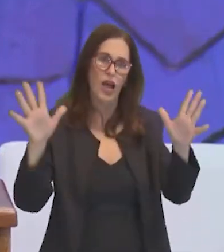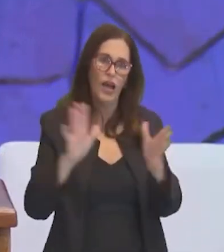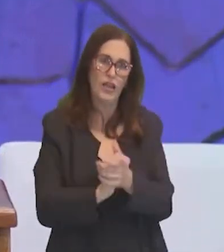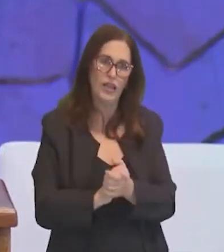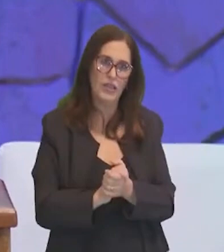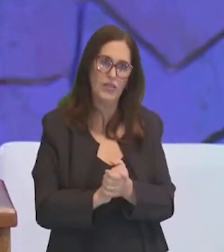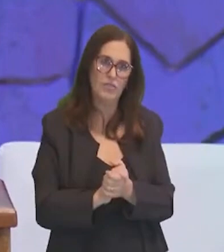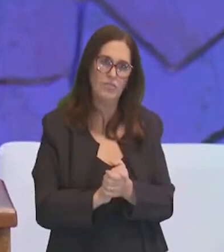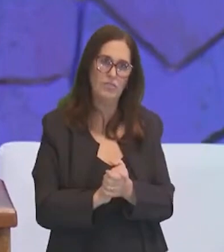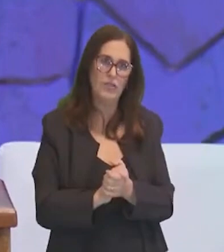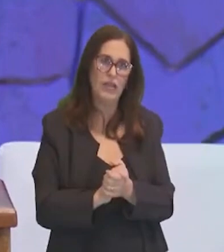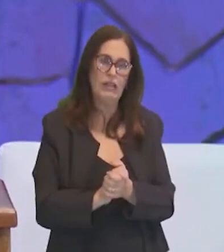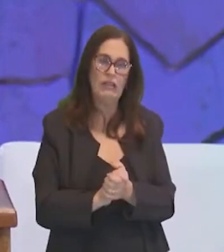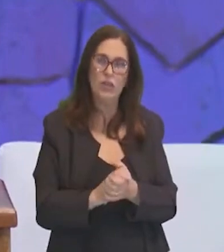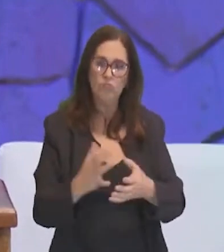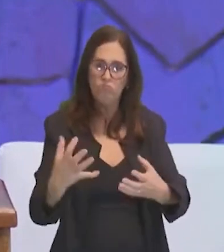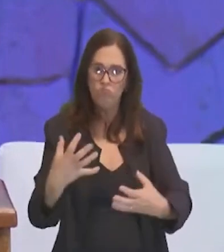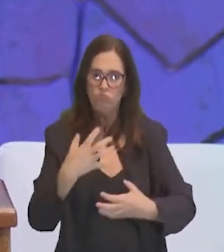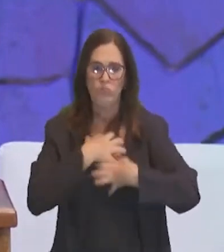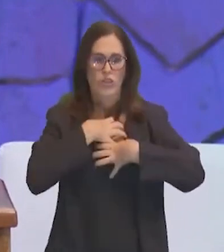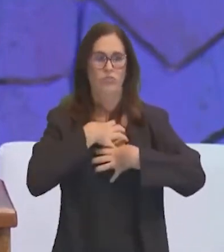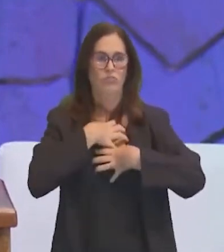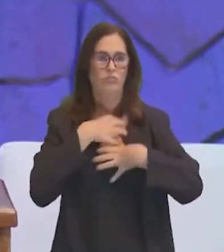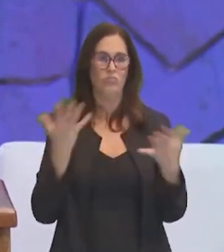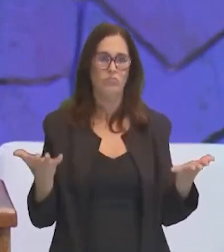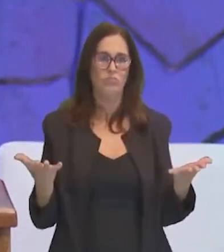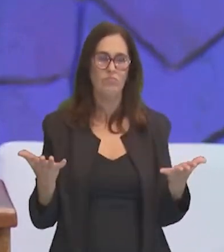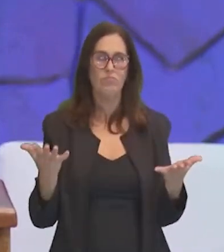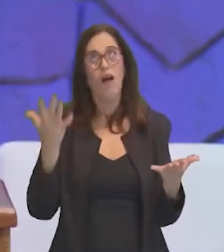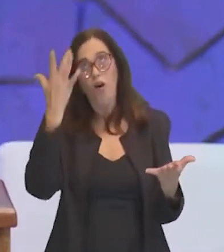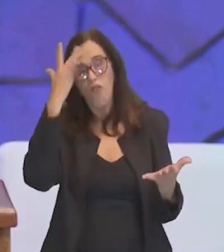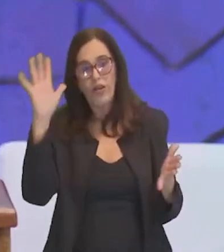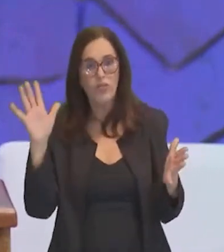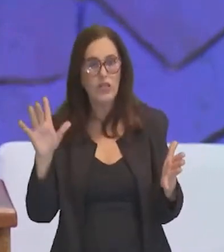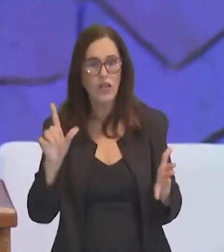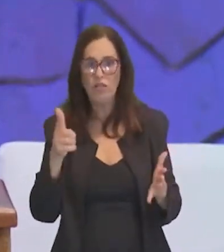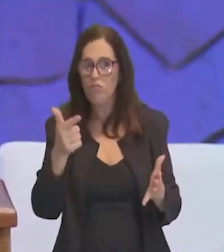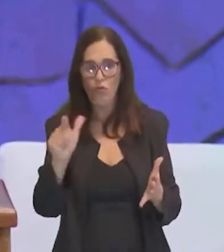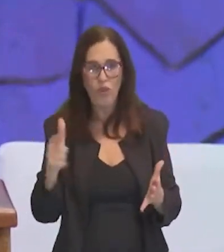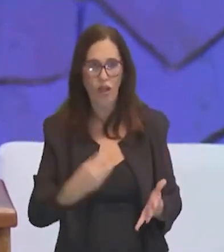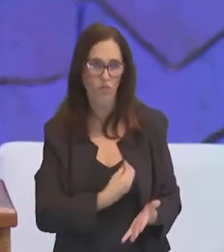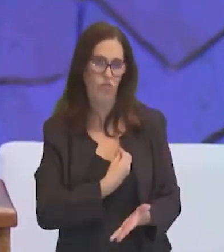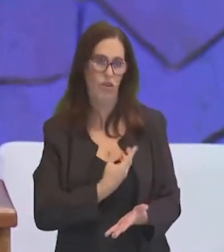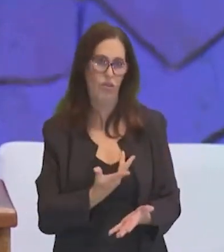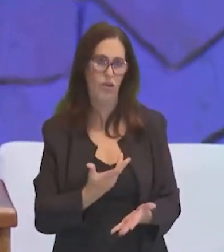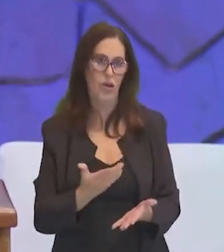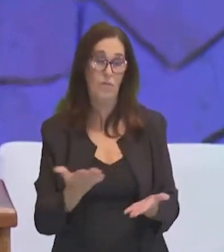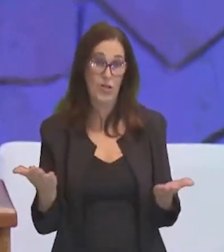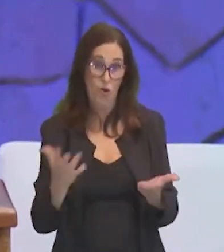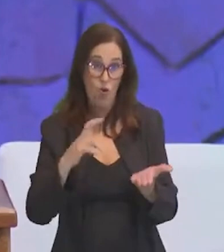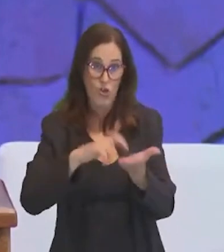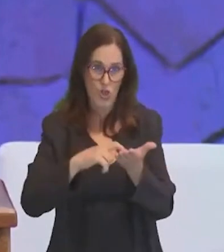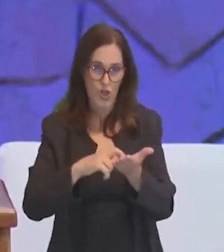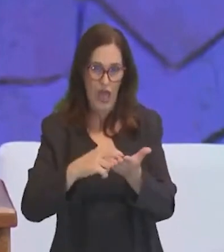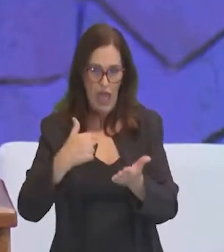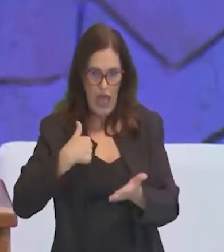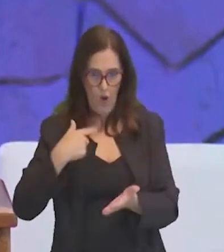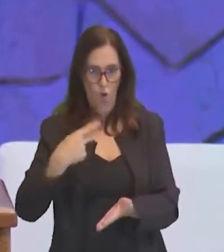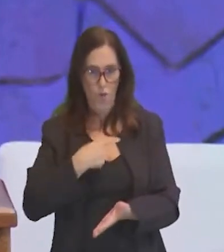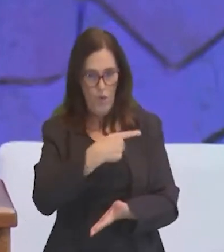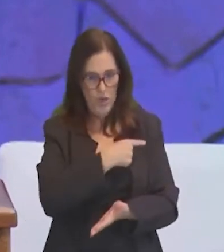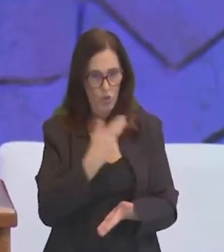julgue tão impactante. E nesta manhã, como ministro do Evangelho, eu